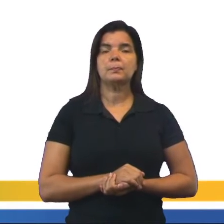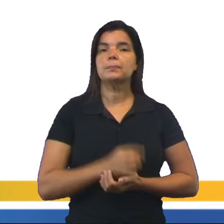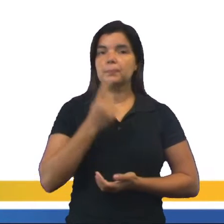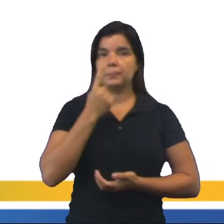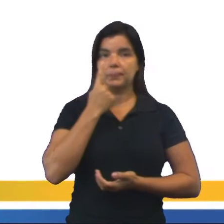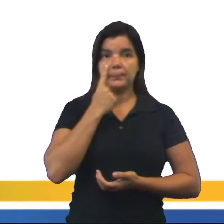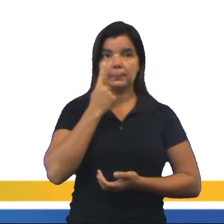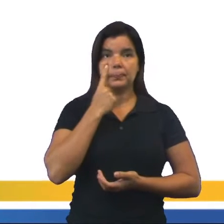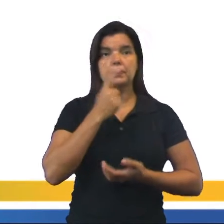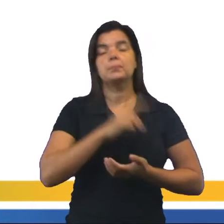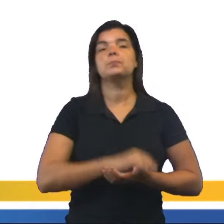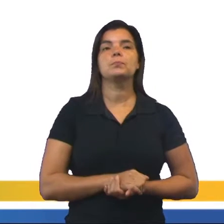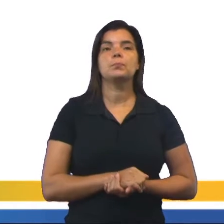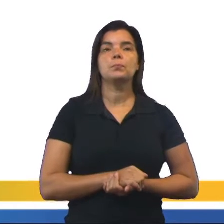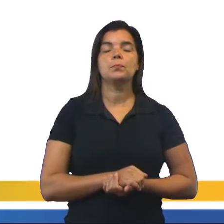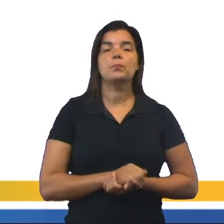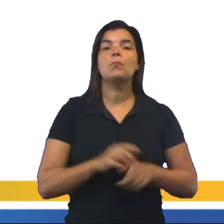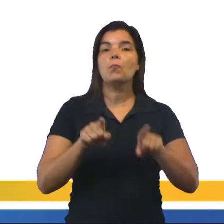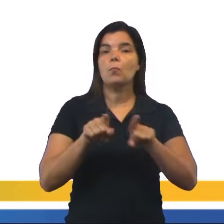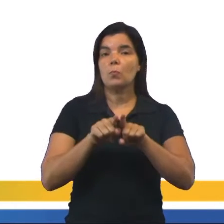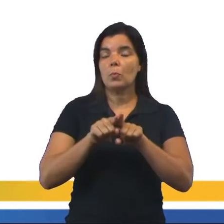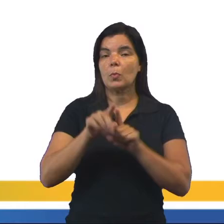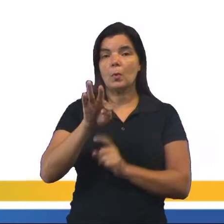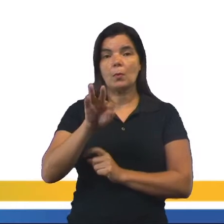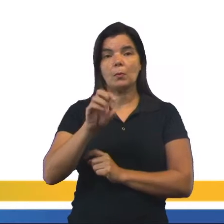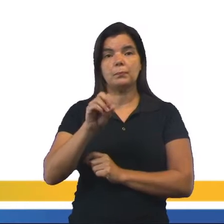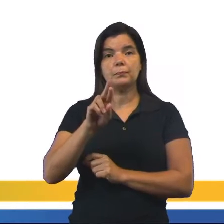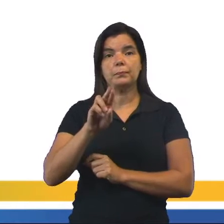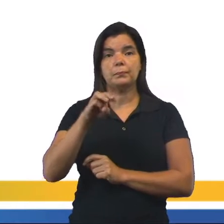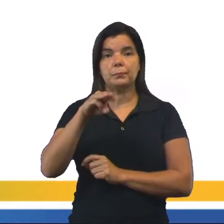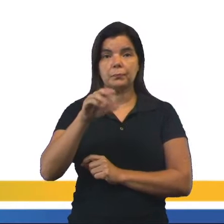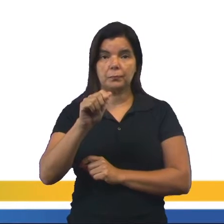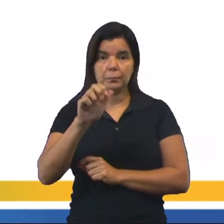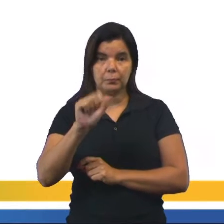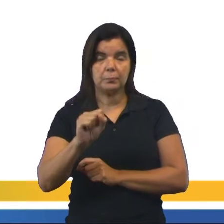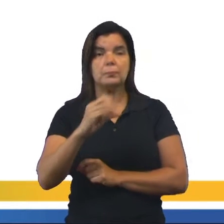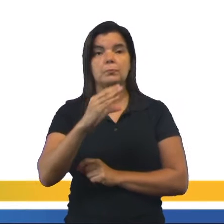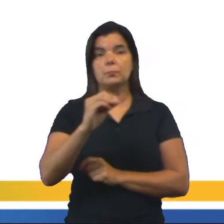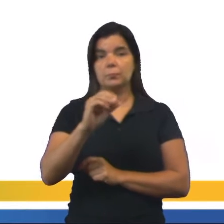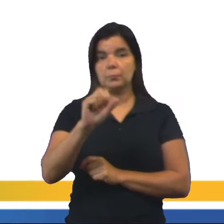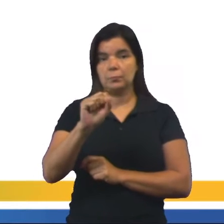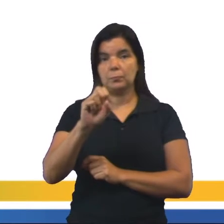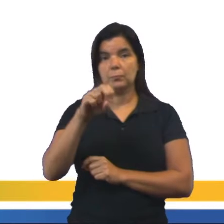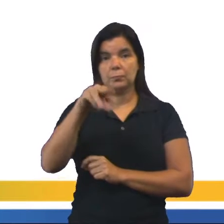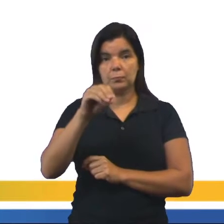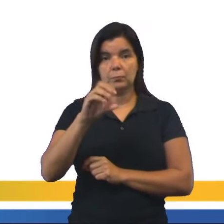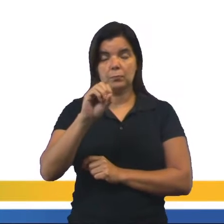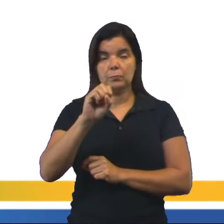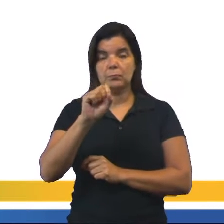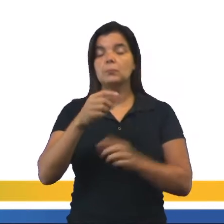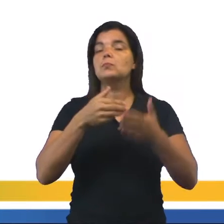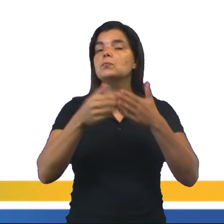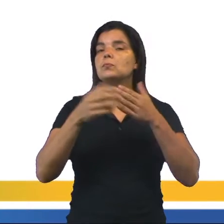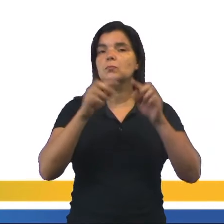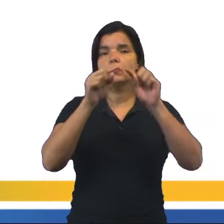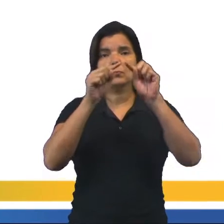Então vamos lá. O teorema dos cossenos estabelece que em qualquer